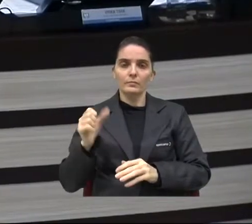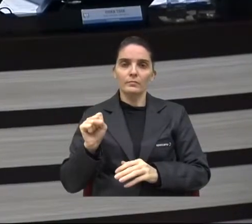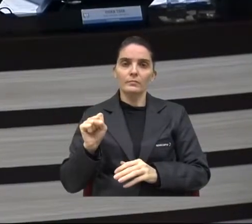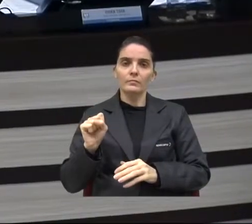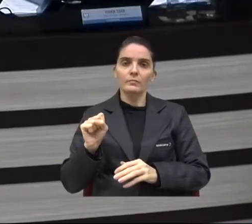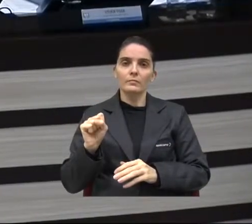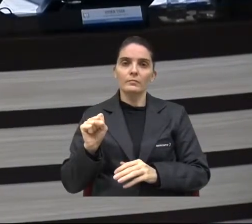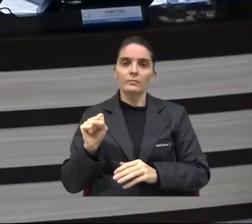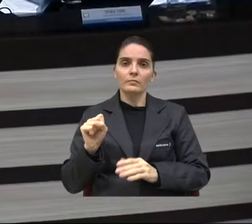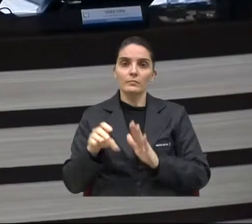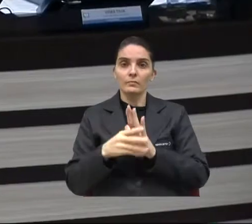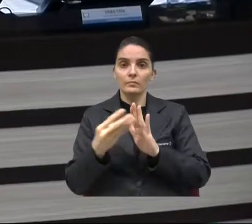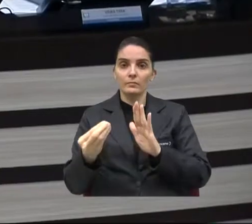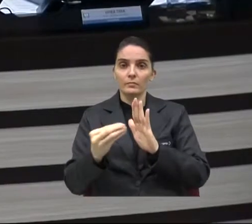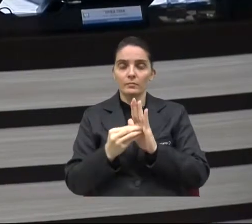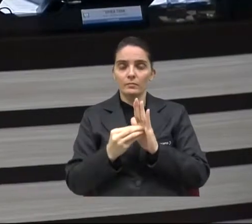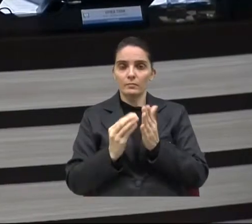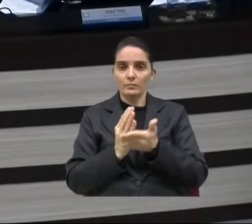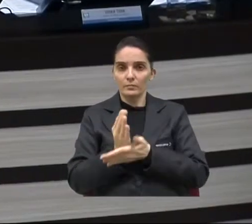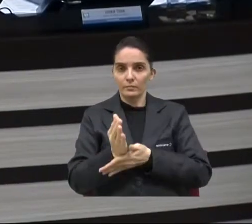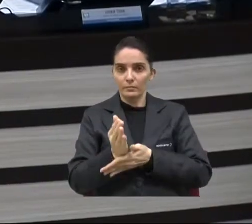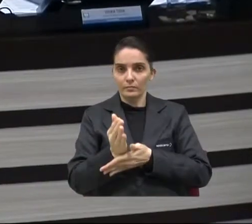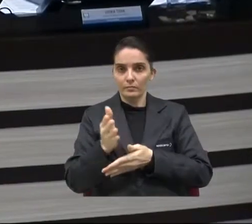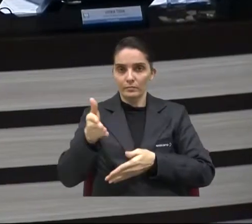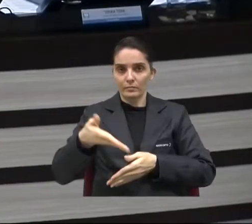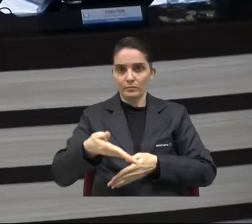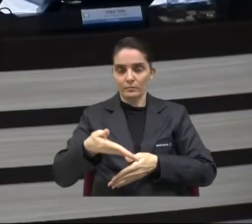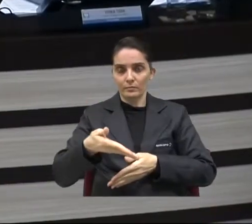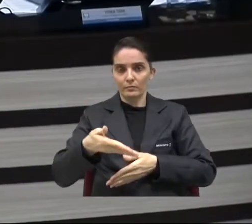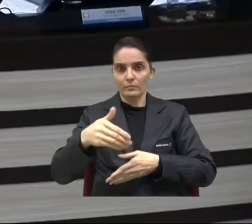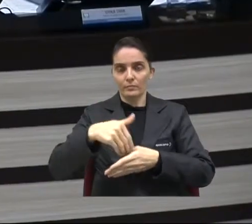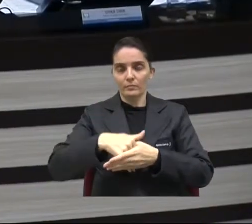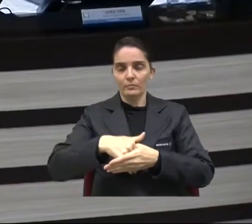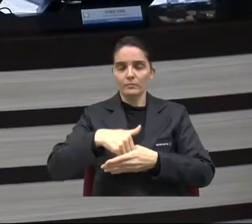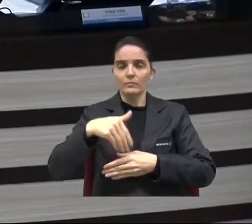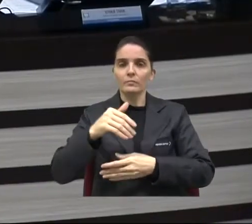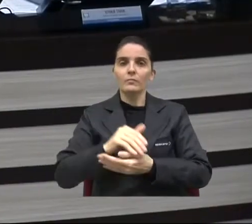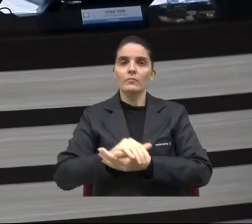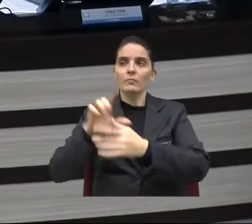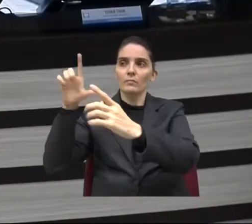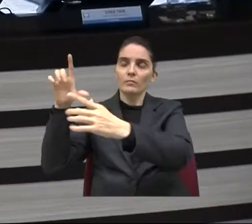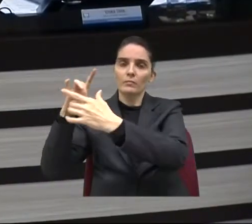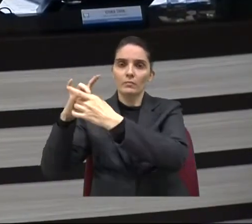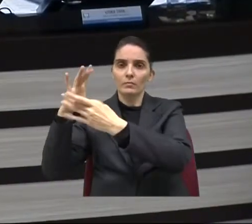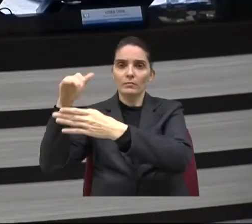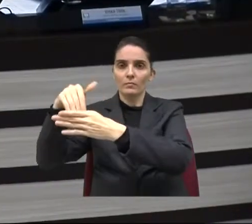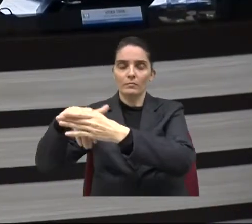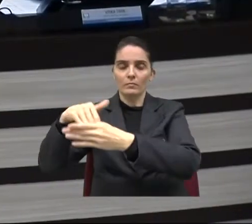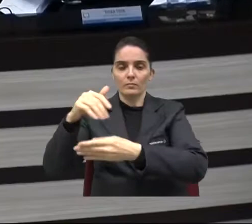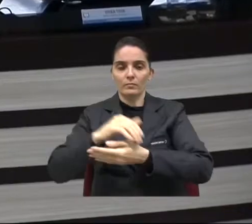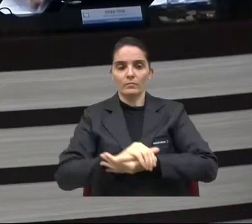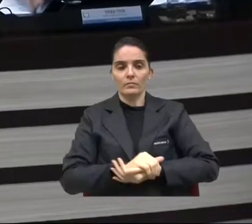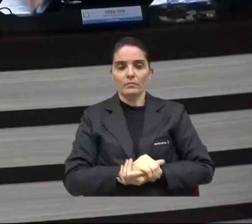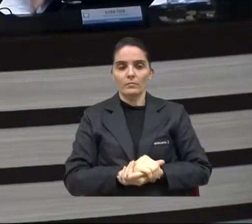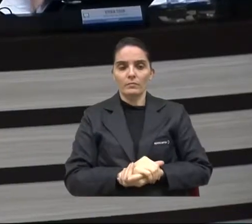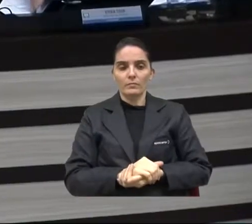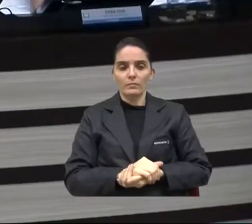66/2018, com as emendas aprovadas, ele vai à votação e o painel está aberto.